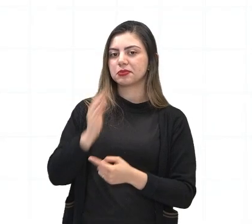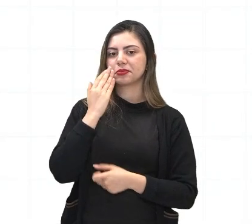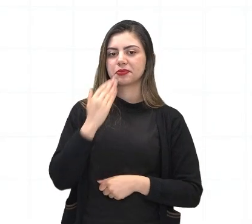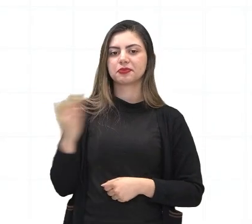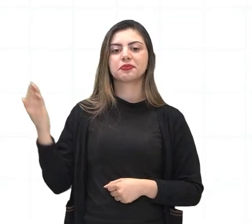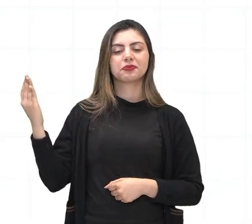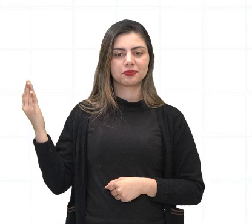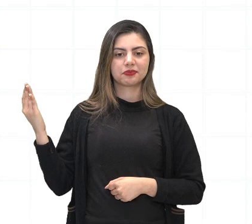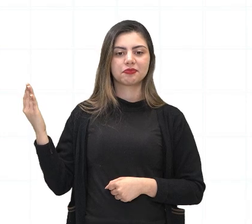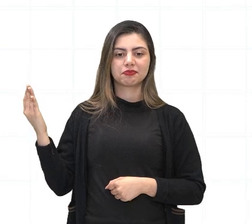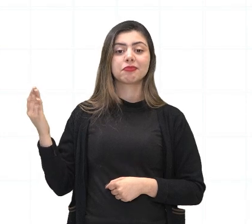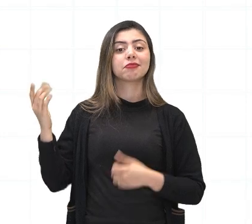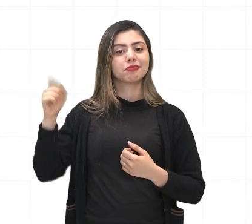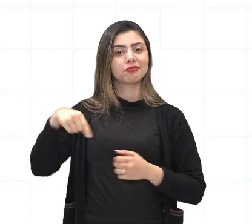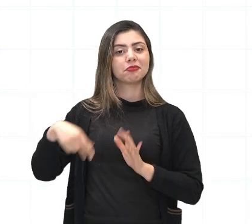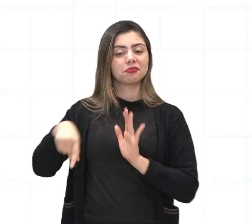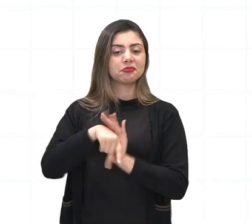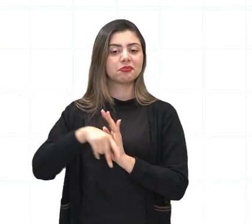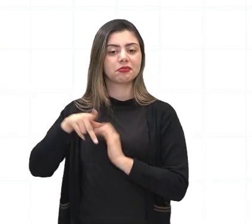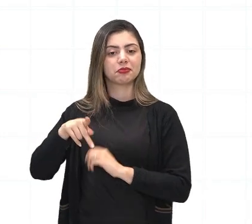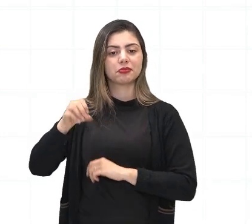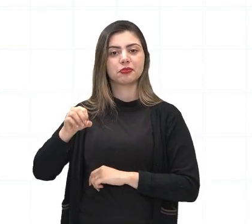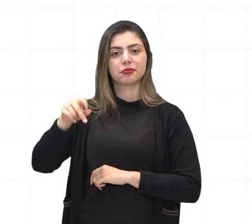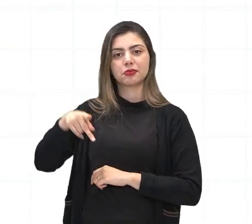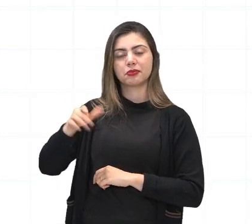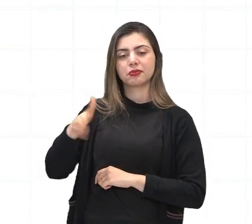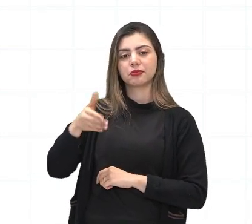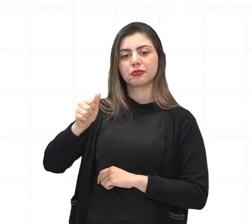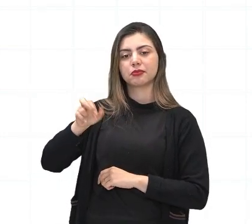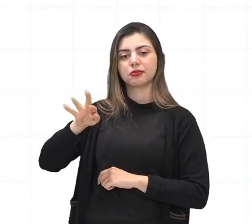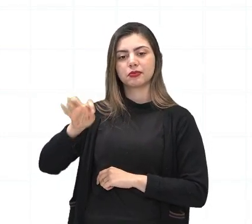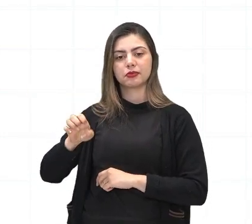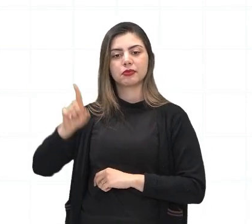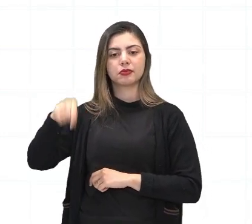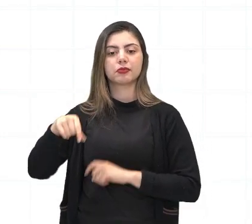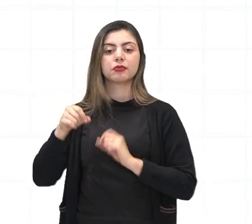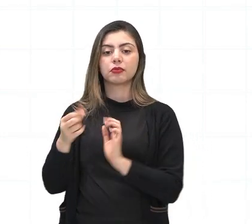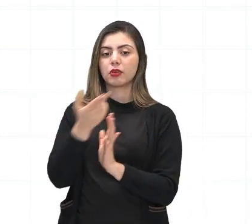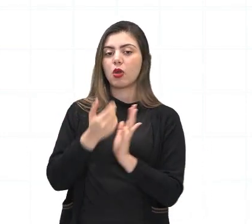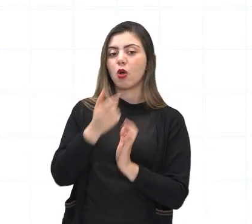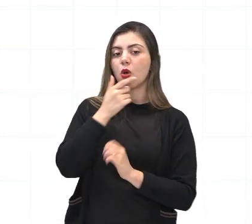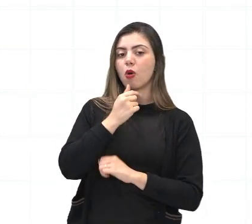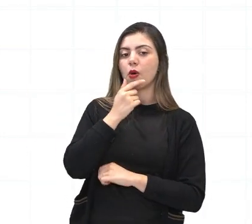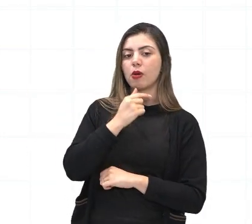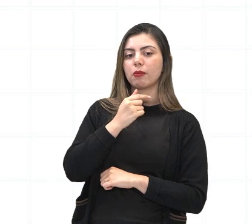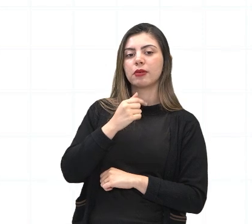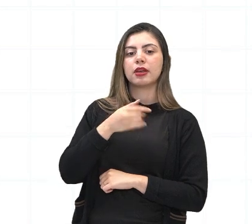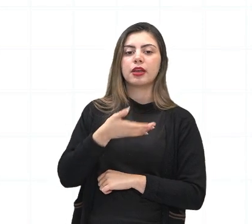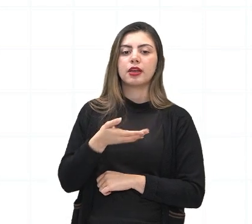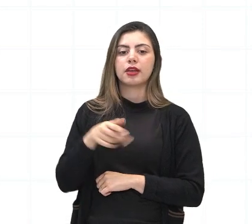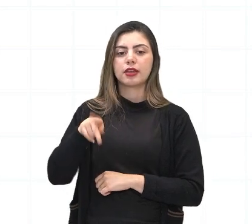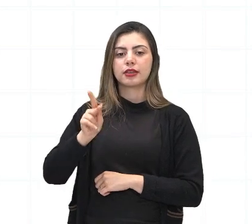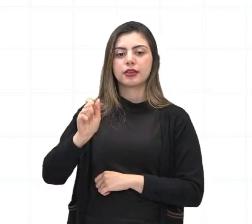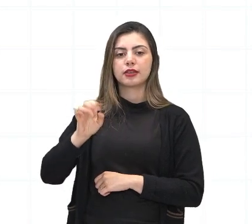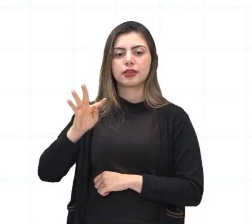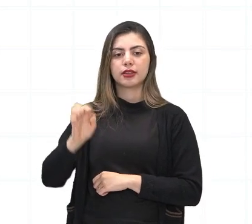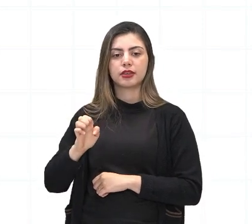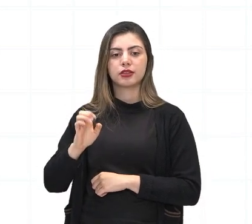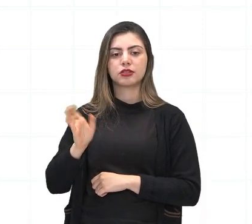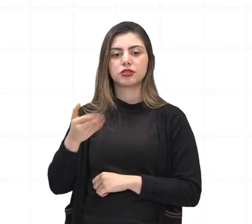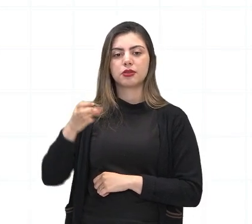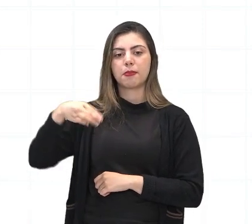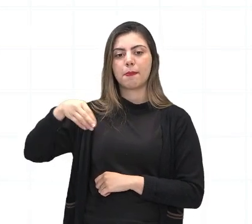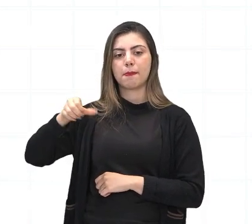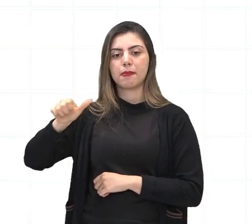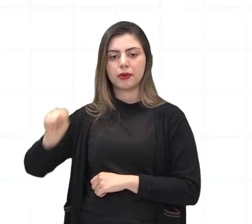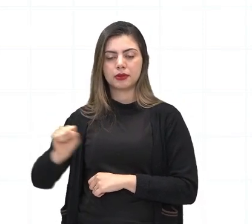da Pop arte que aí a gente tem aí é uma obra de bensky né ele fez eh essa imagem que a gente tá vendo